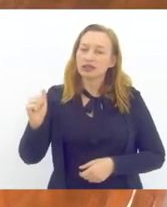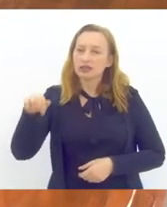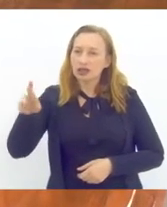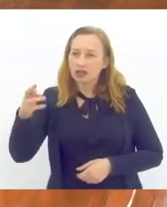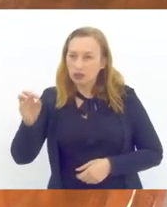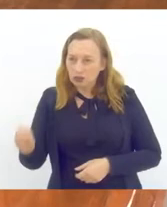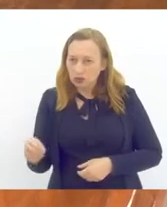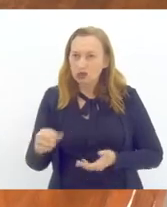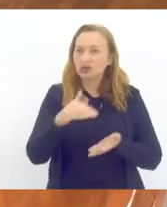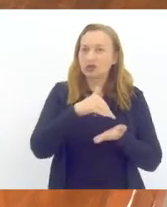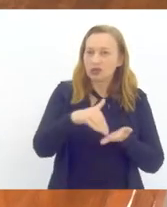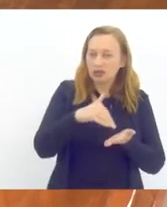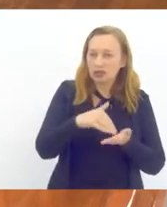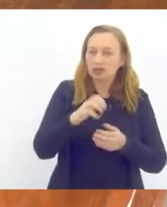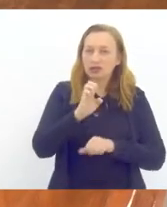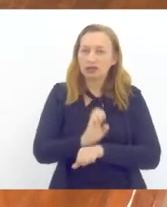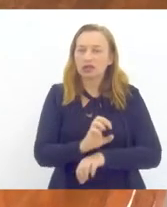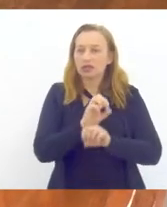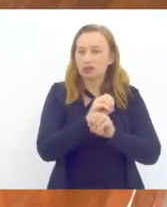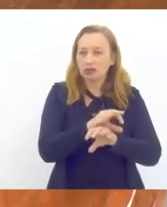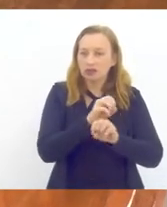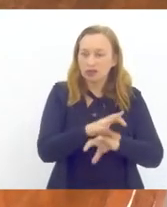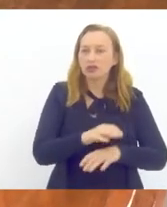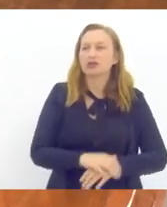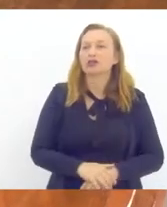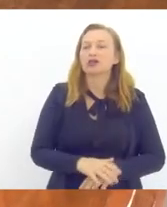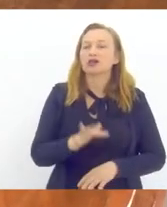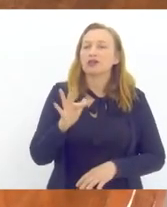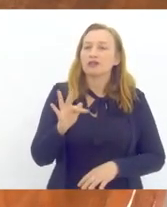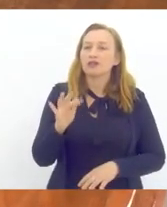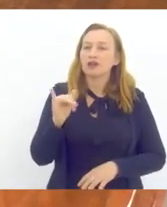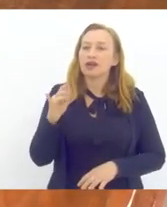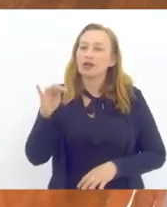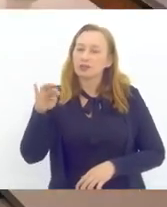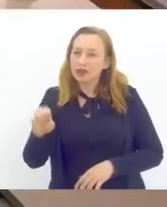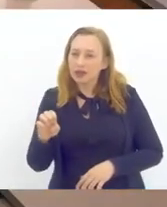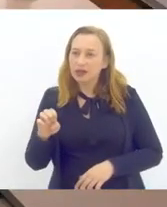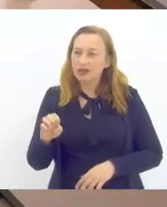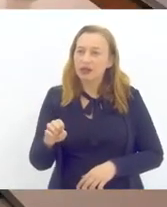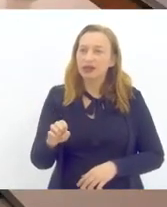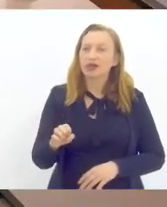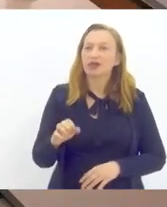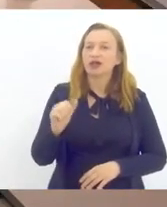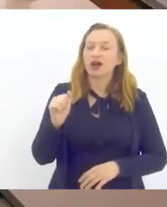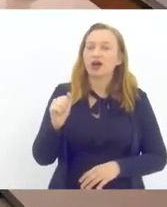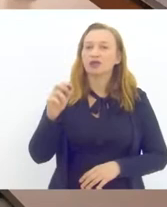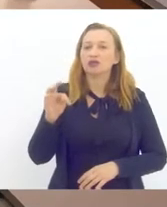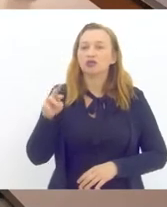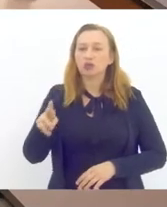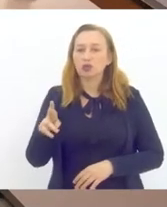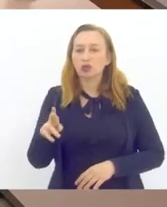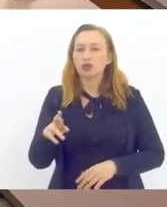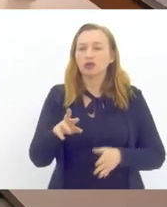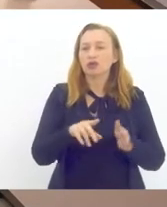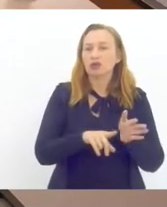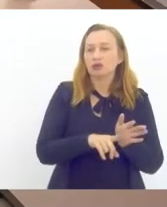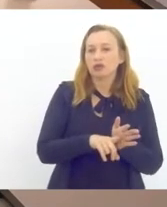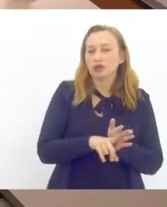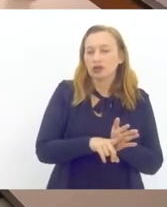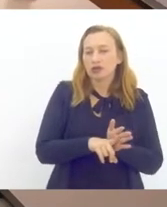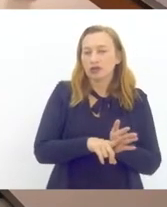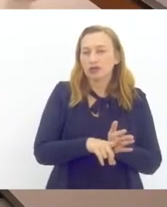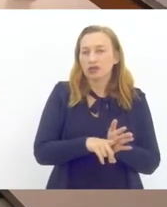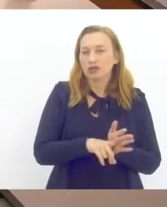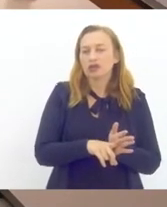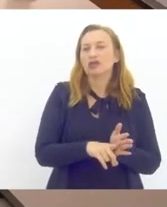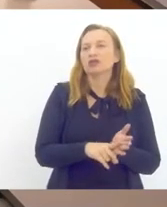representando a Secretaria de Estado de Educação, o Felipe Gomes, auditor fiscal da Cefaz, Ana